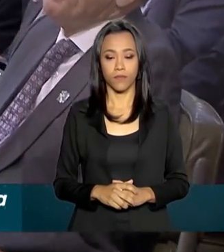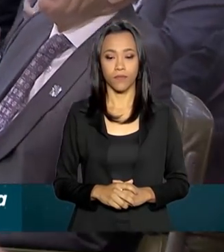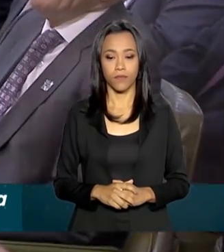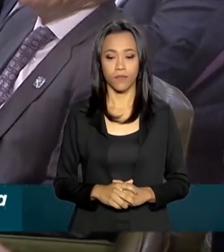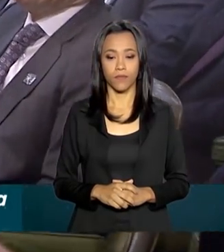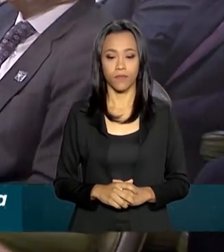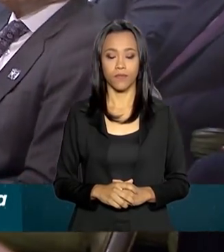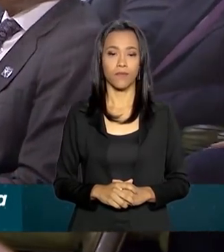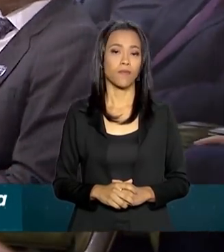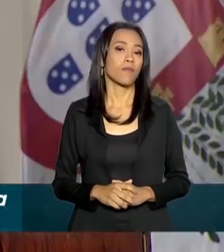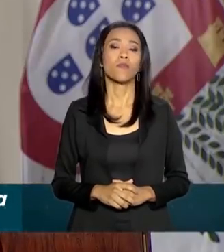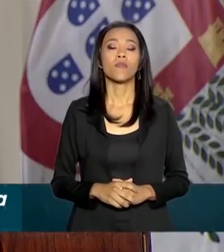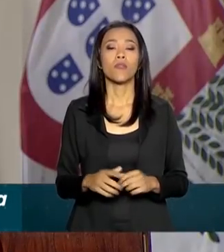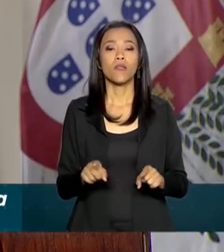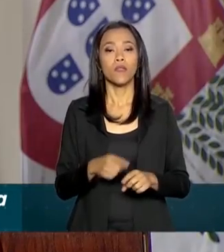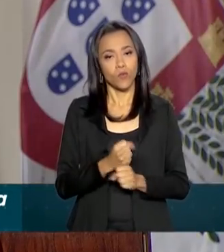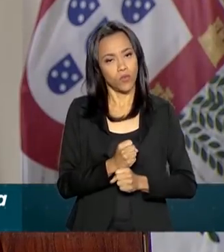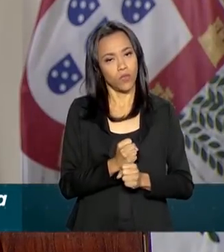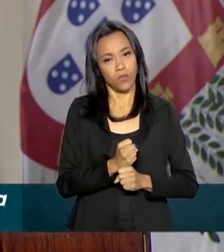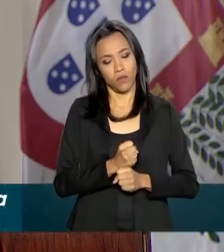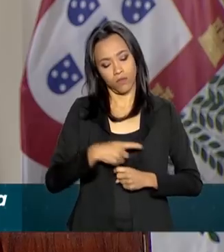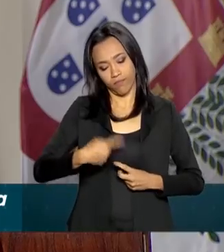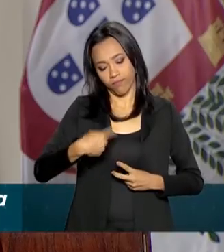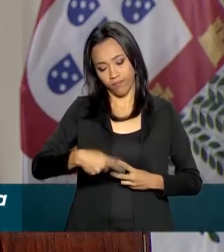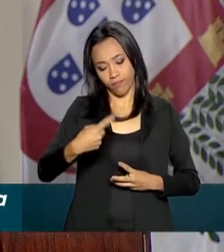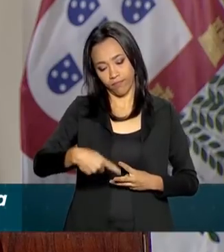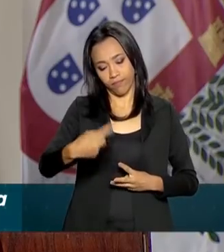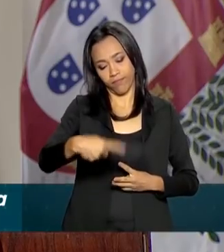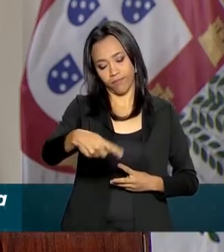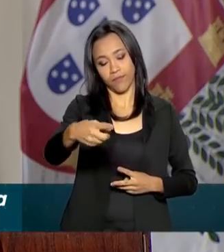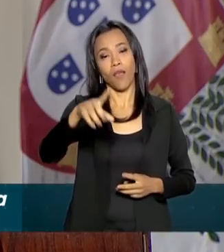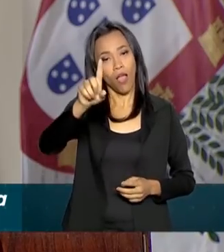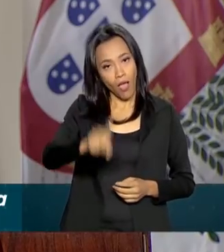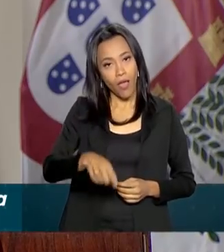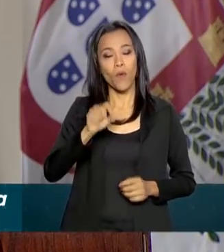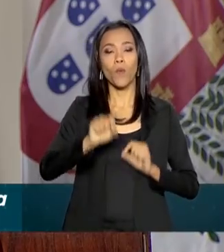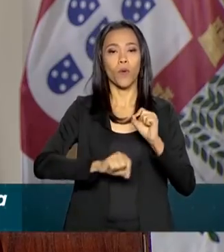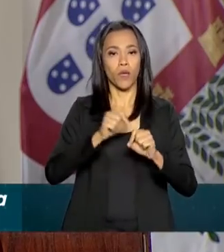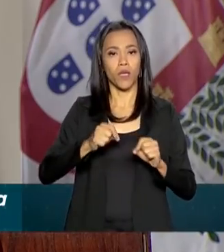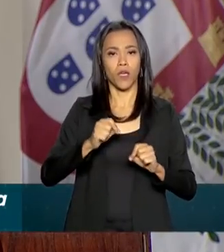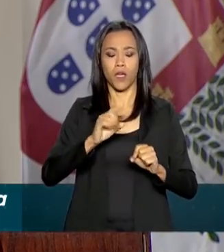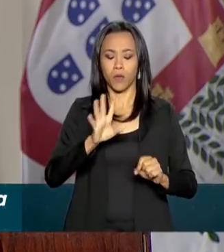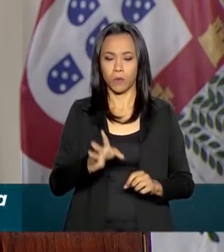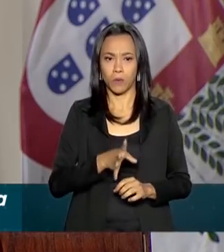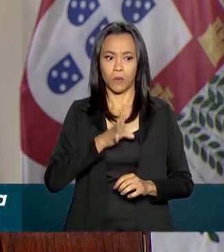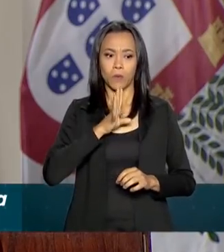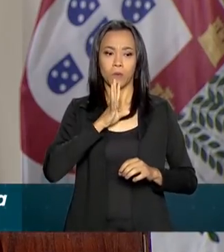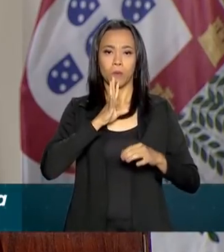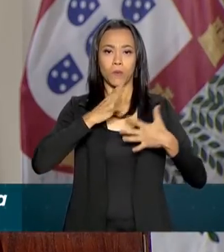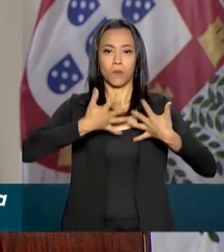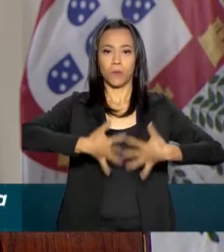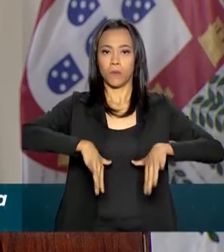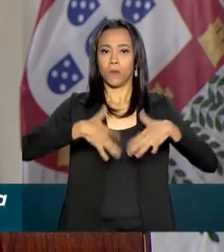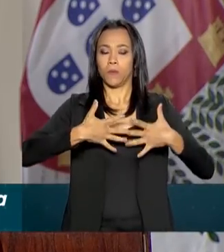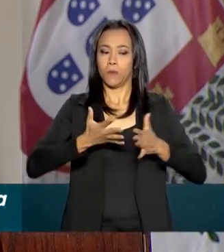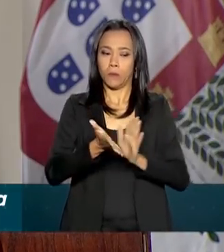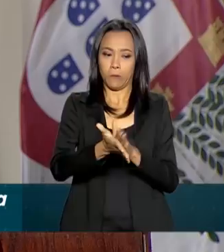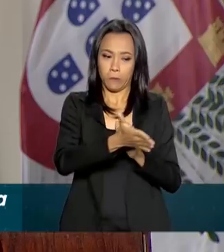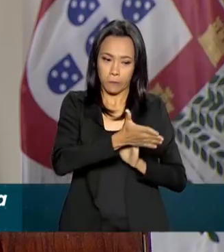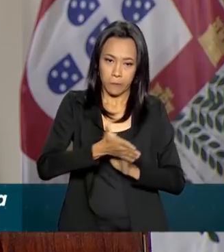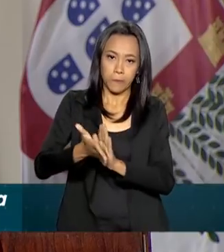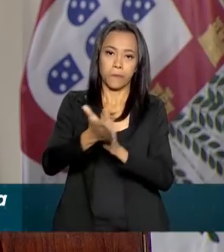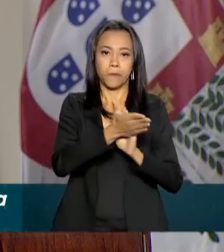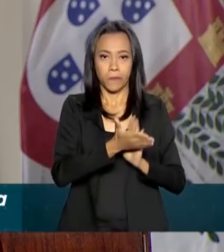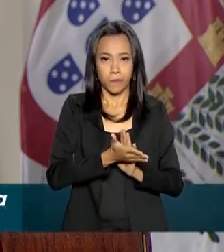e nos demais anos é uma prova do reconhecimento do trabalho de todos os senhores e